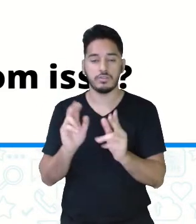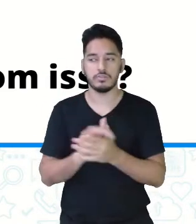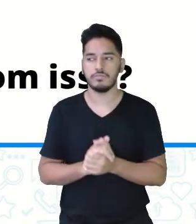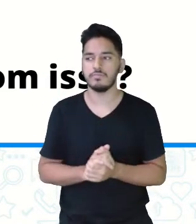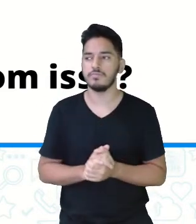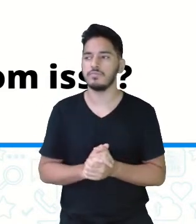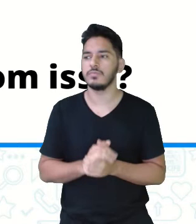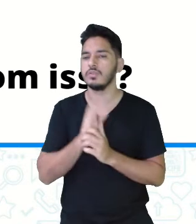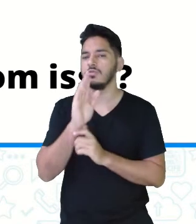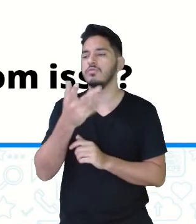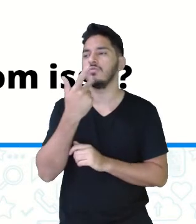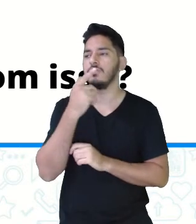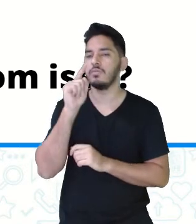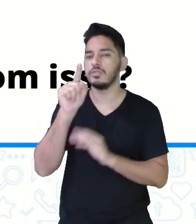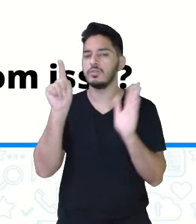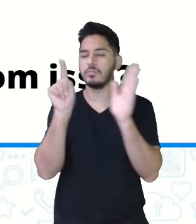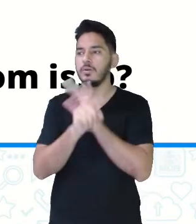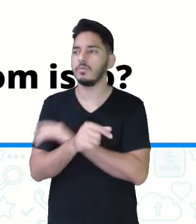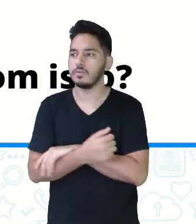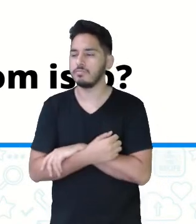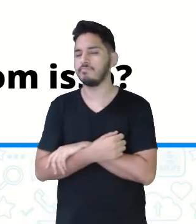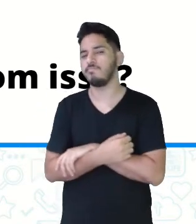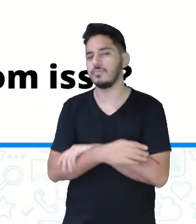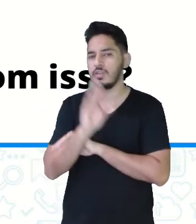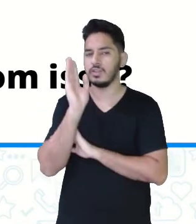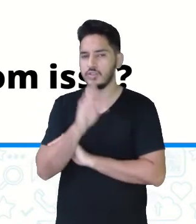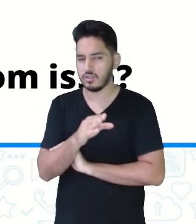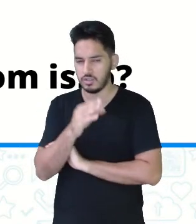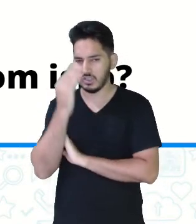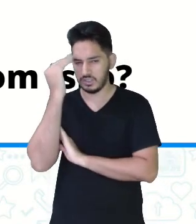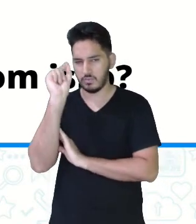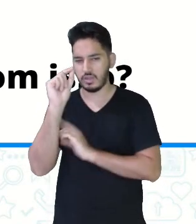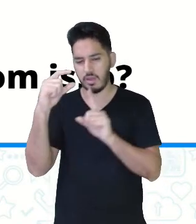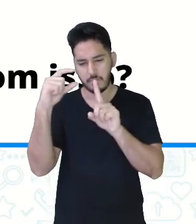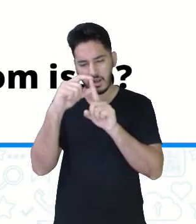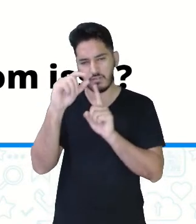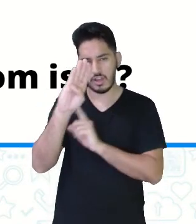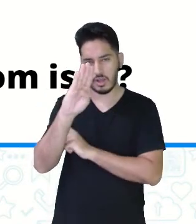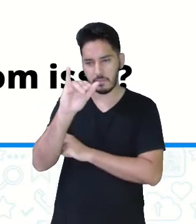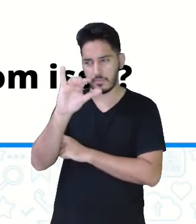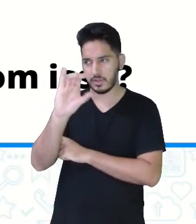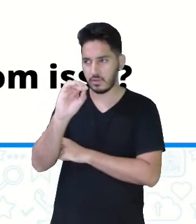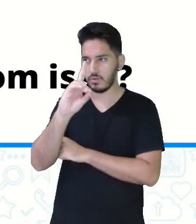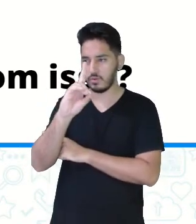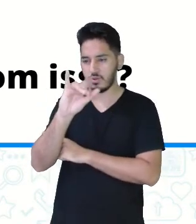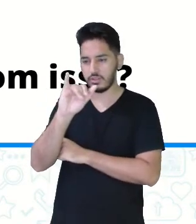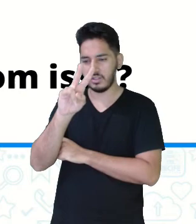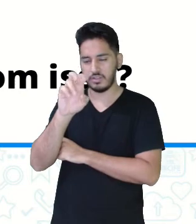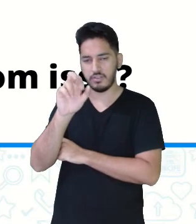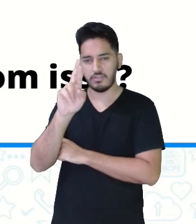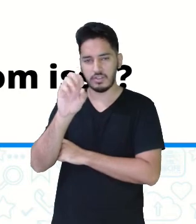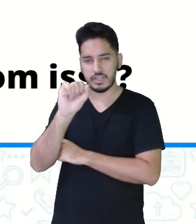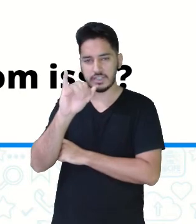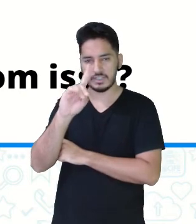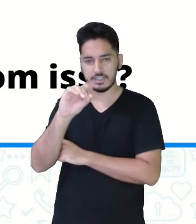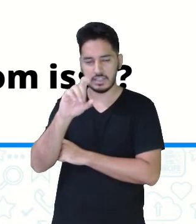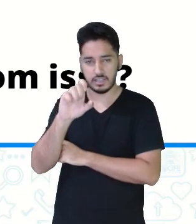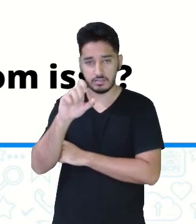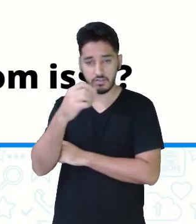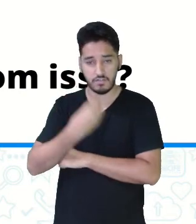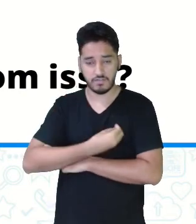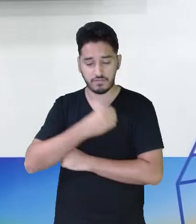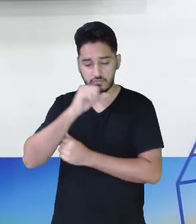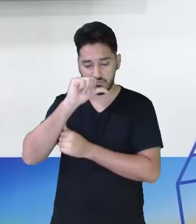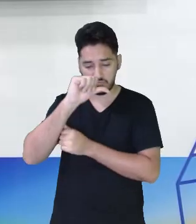E eu já venho com uma pergunta. Você já ouviu falar na palavra biodiversidade? Você sabe o que